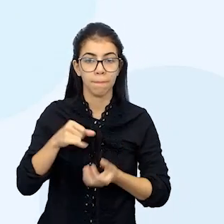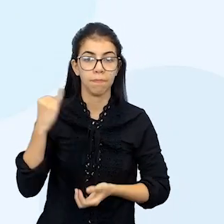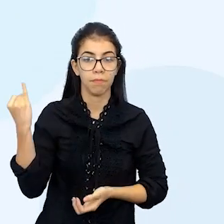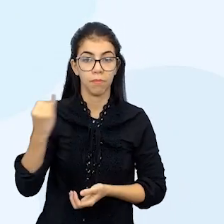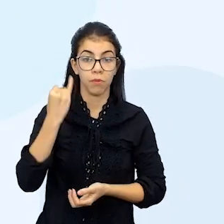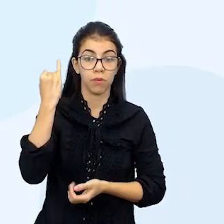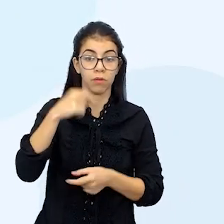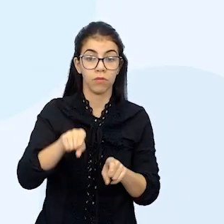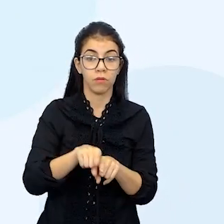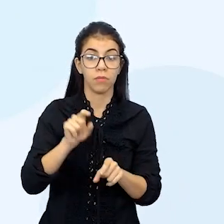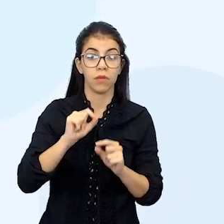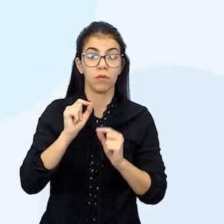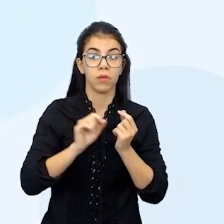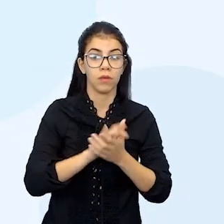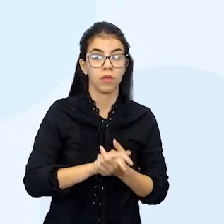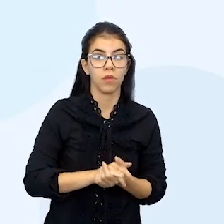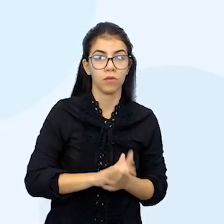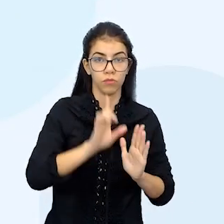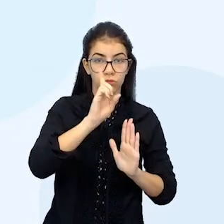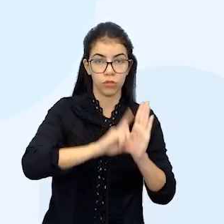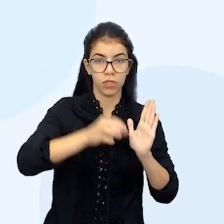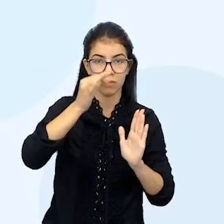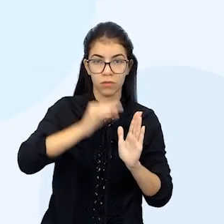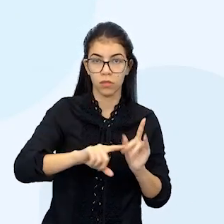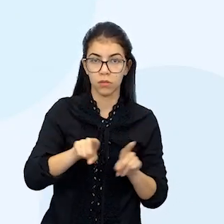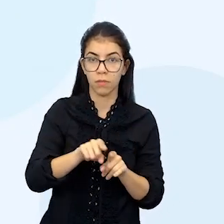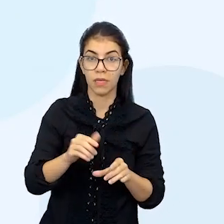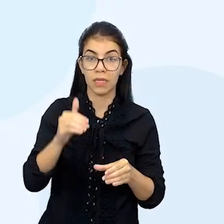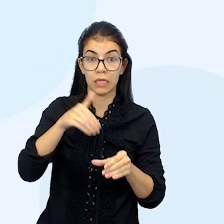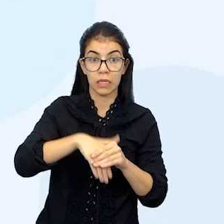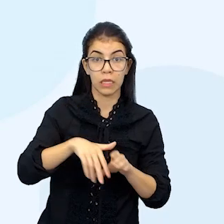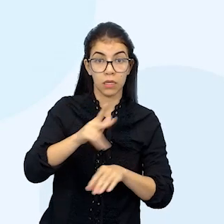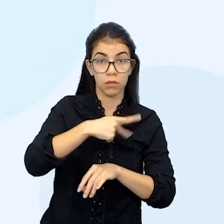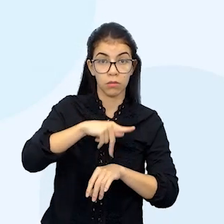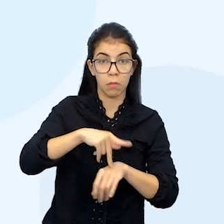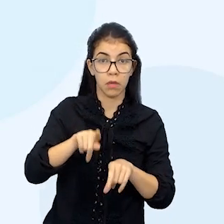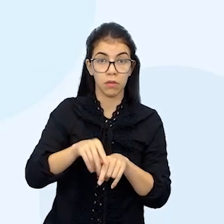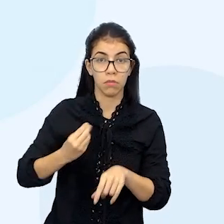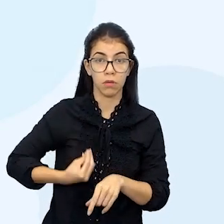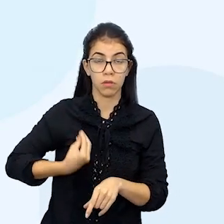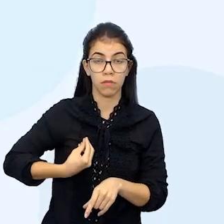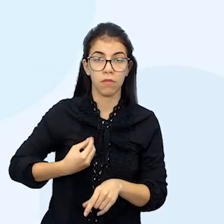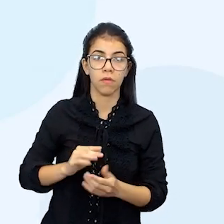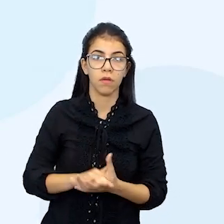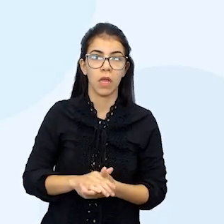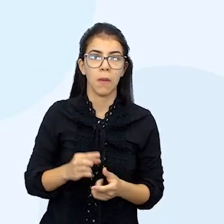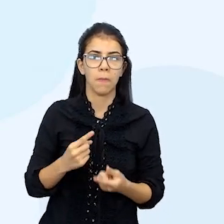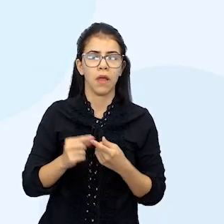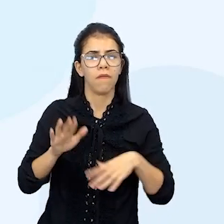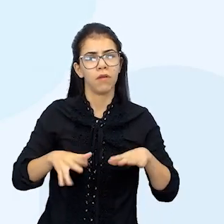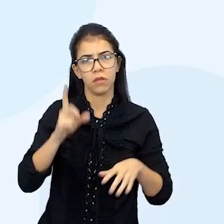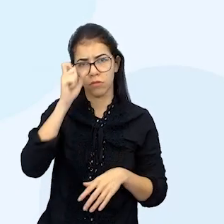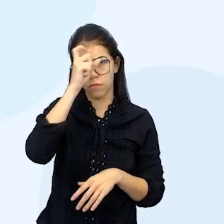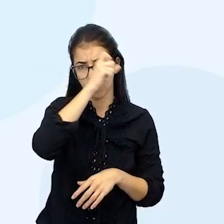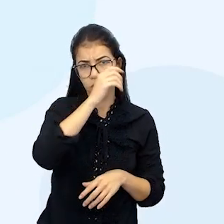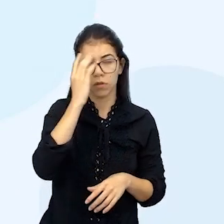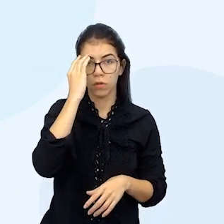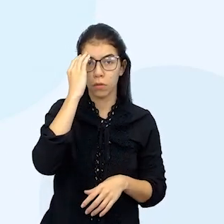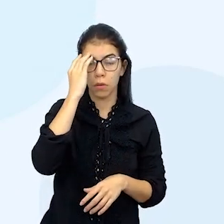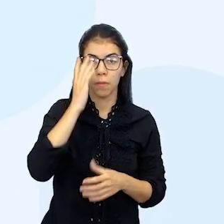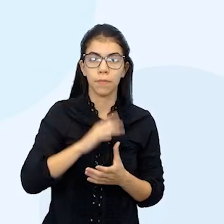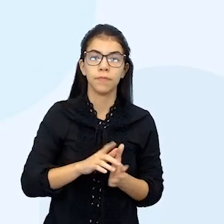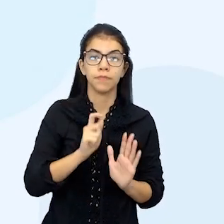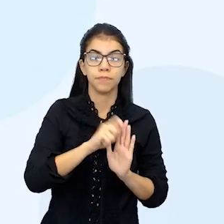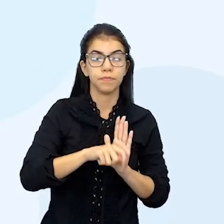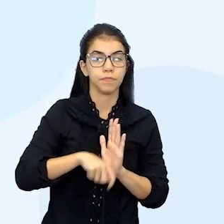questão da legalidade na pessoa no país onde ela está, né? Devido à grande dificuldade, para quê? Para adquirir esse